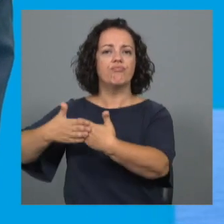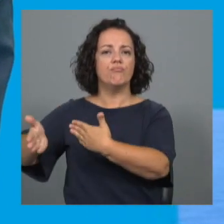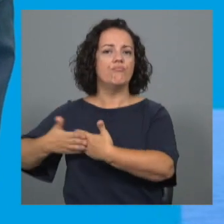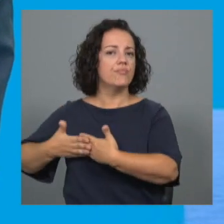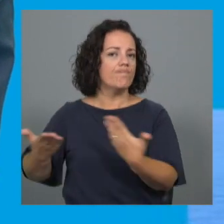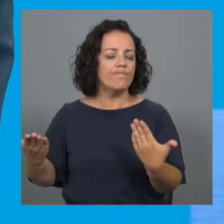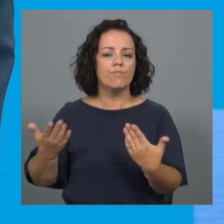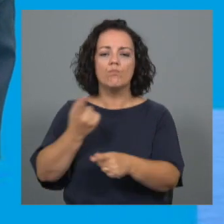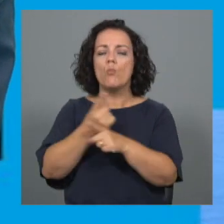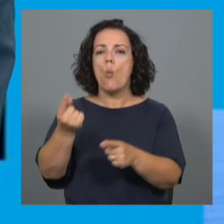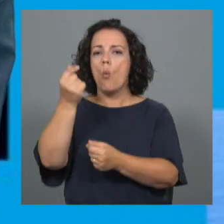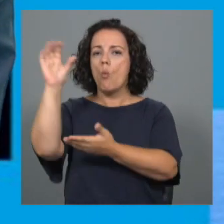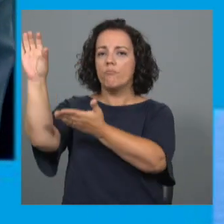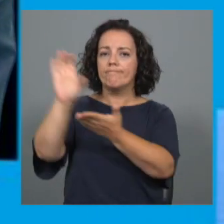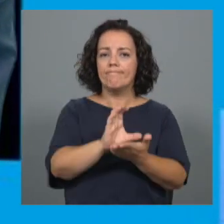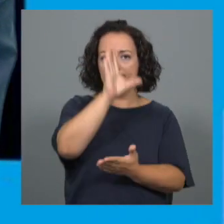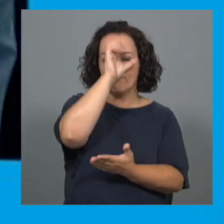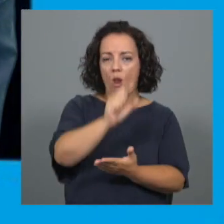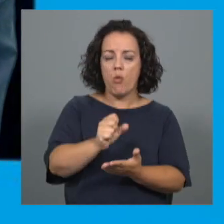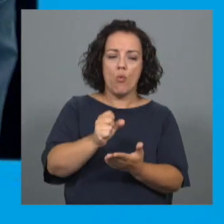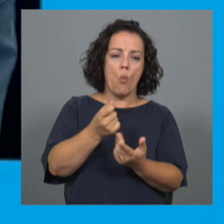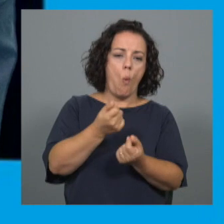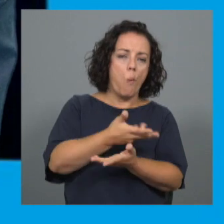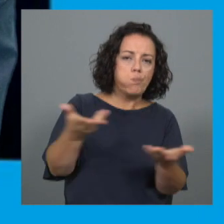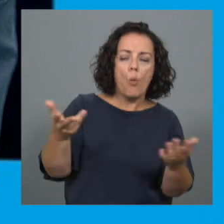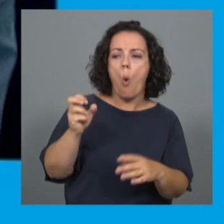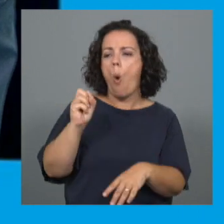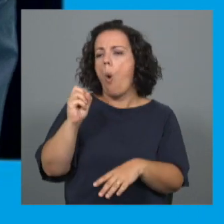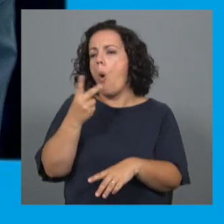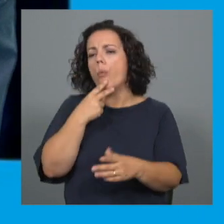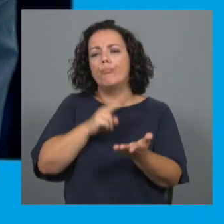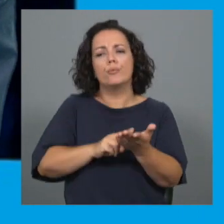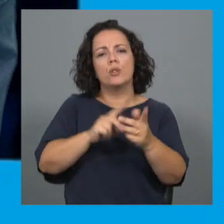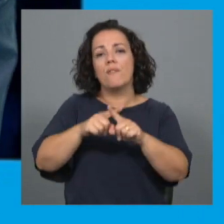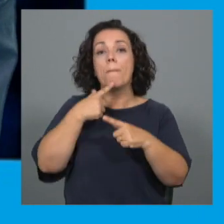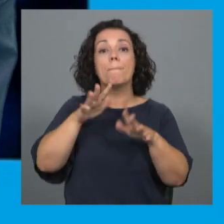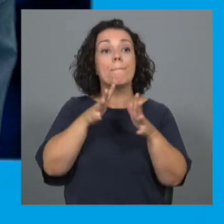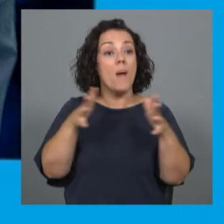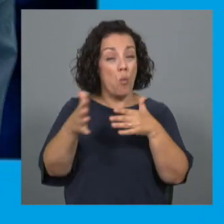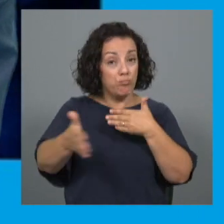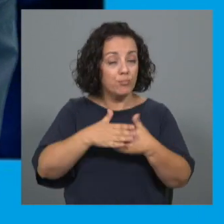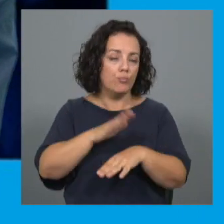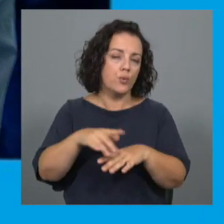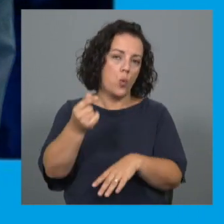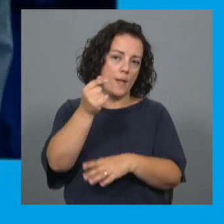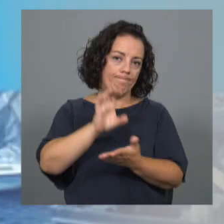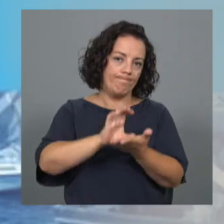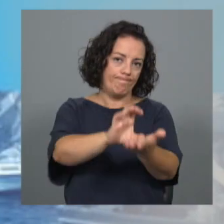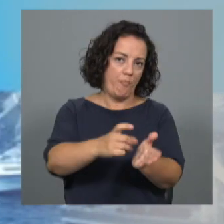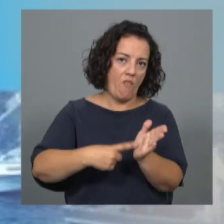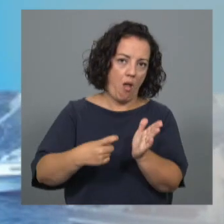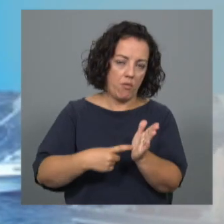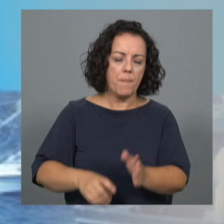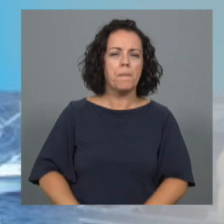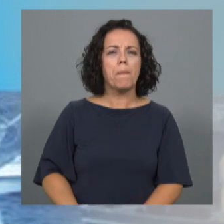falta de financiamento público ou por outras razões, mas principalmente por falta de financiamento público. E notam que a